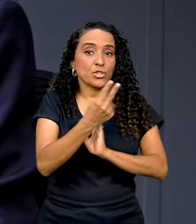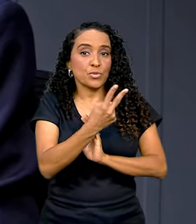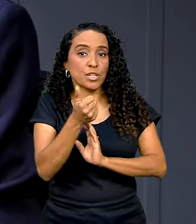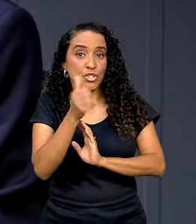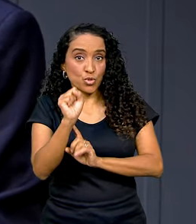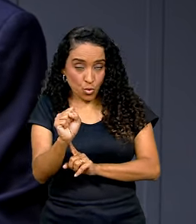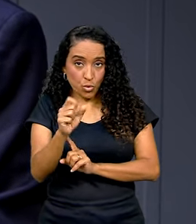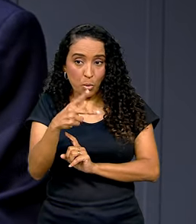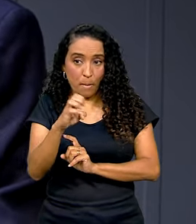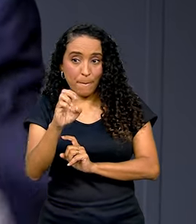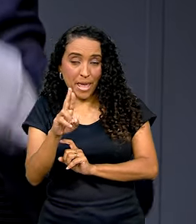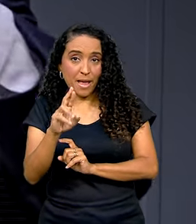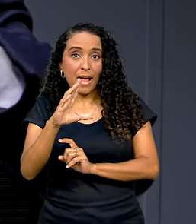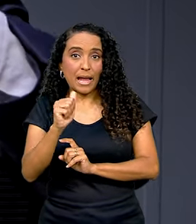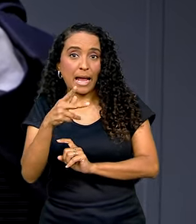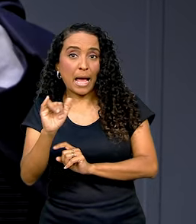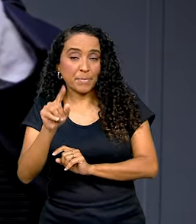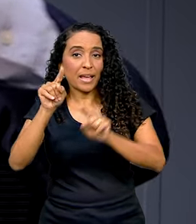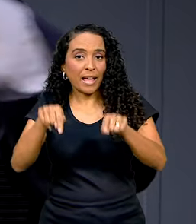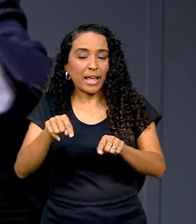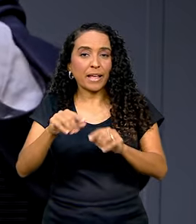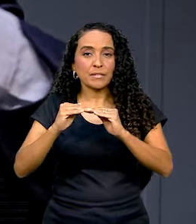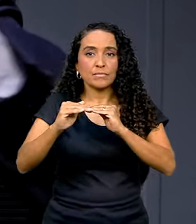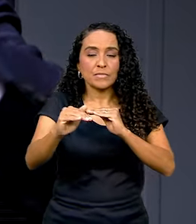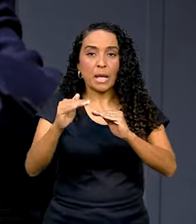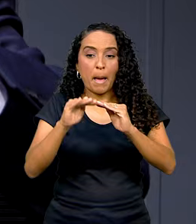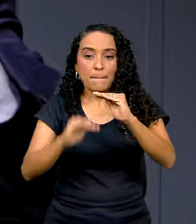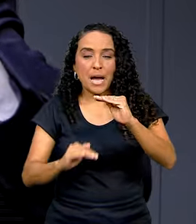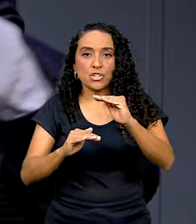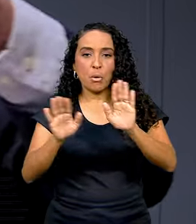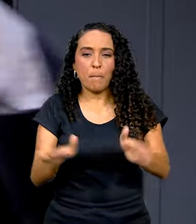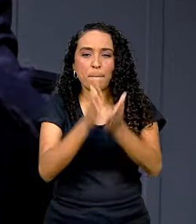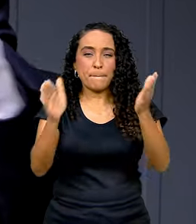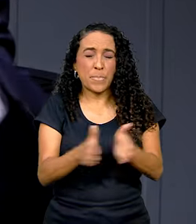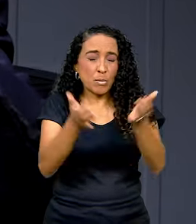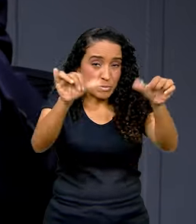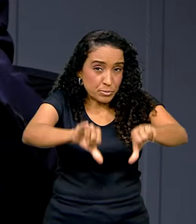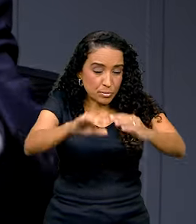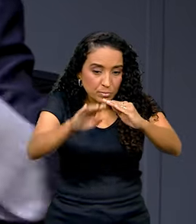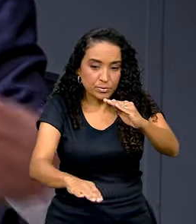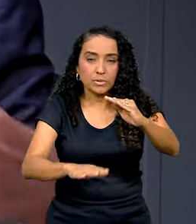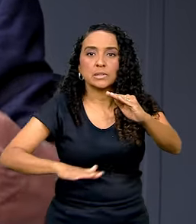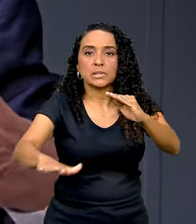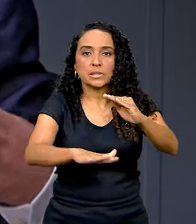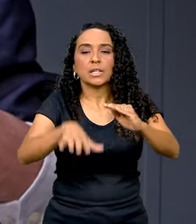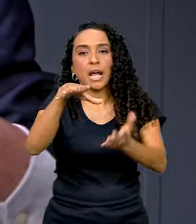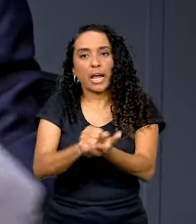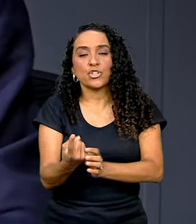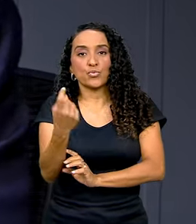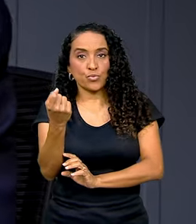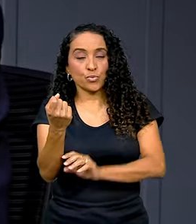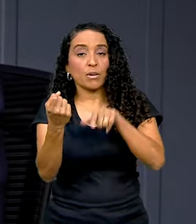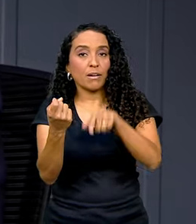de 218 per capita que é a chamada linha abaixo da pobreza a extrema pobreza é quando entra no